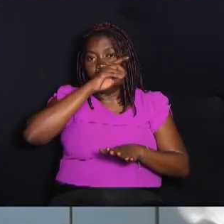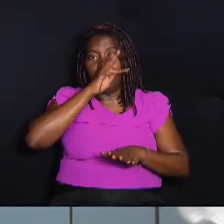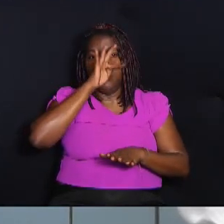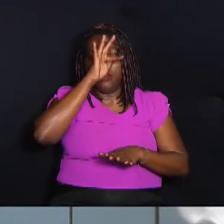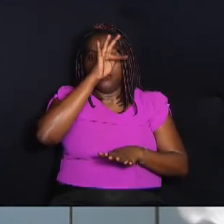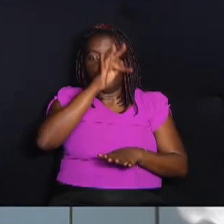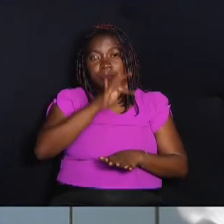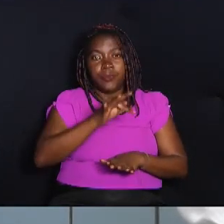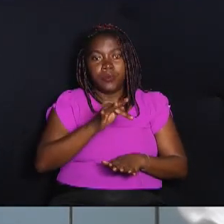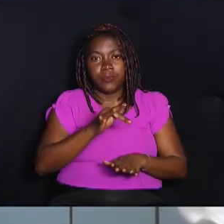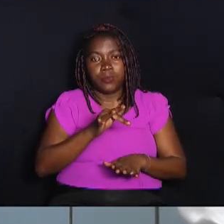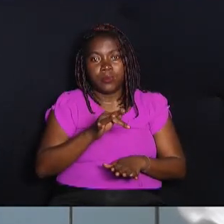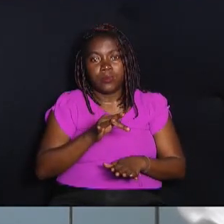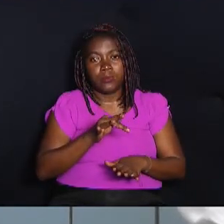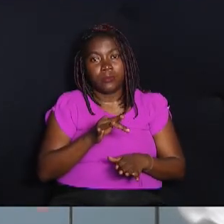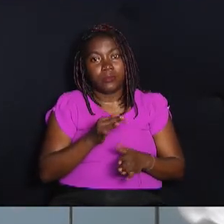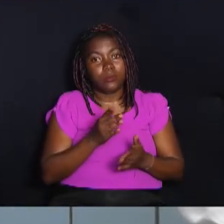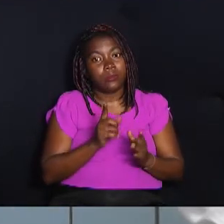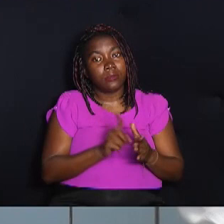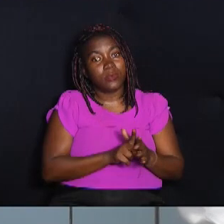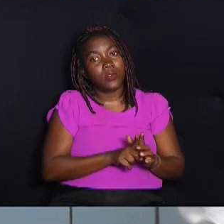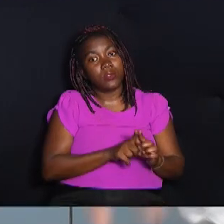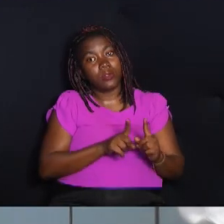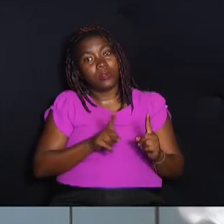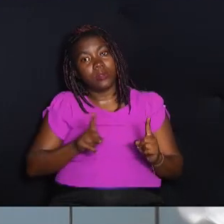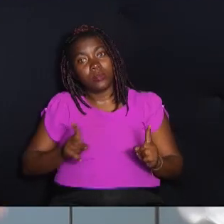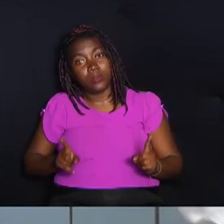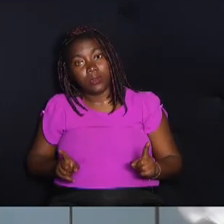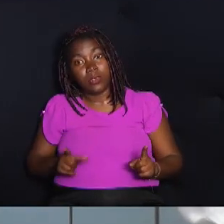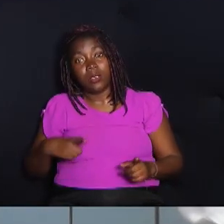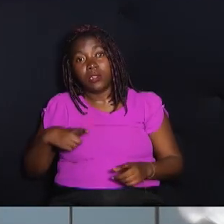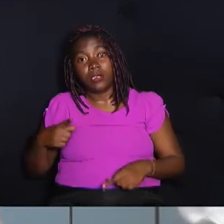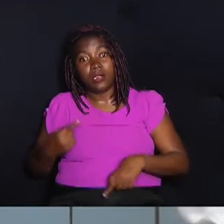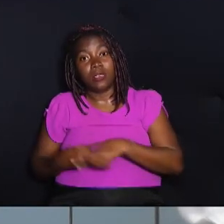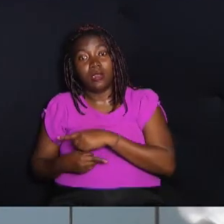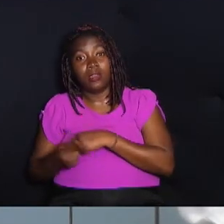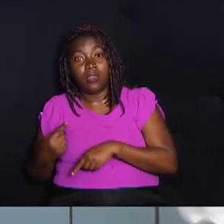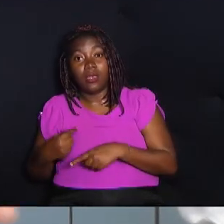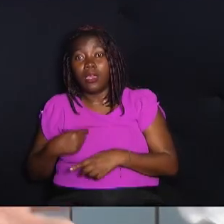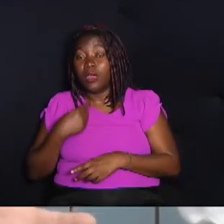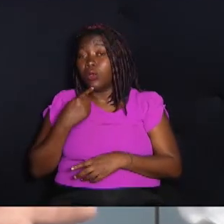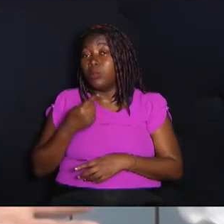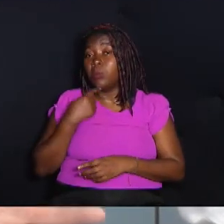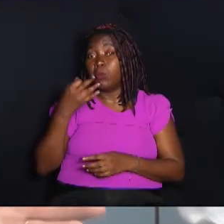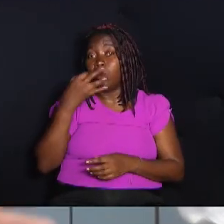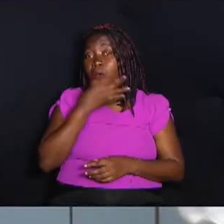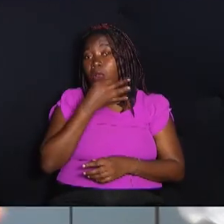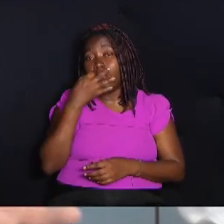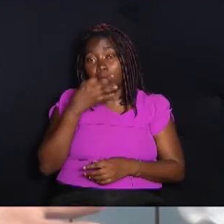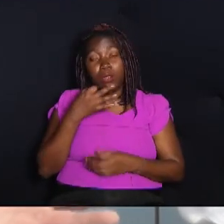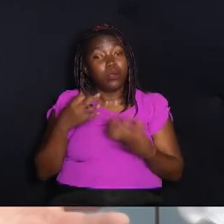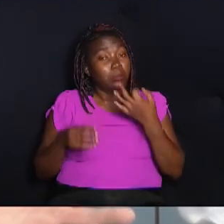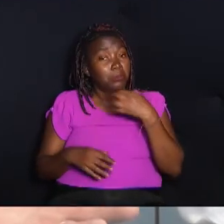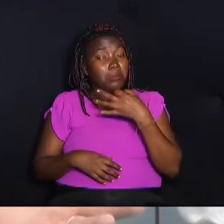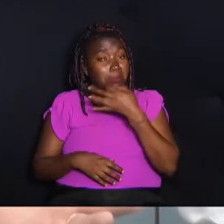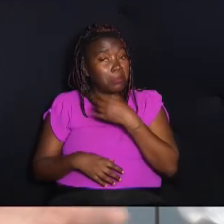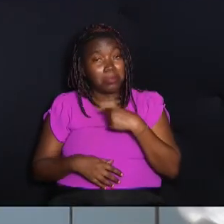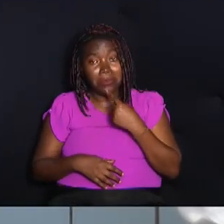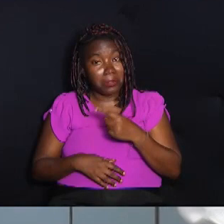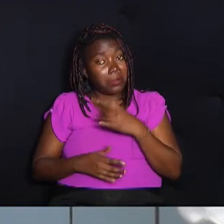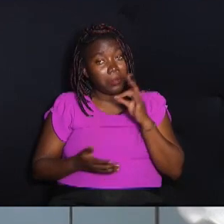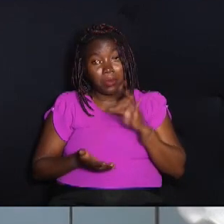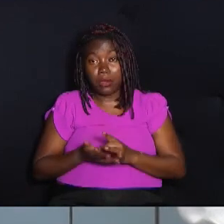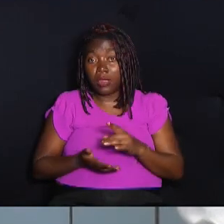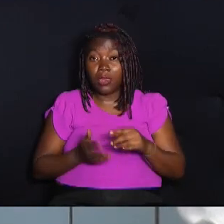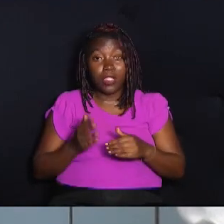se desvencilhar e ter umas relações que muitas vezes tem. Ah, eu não consigo falar em público. Não consegue mesmo. E não vai conseguir.